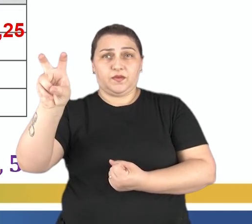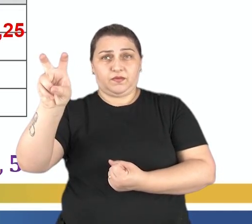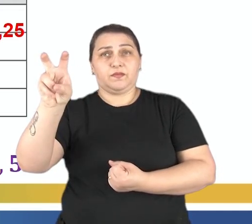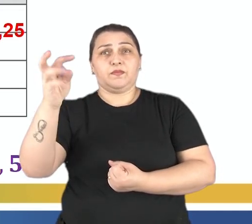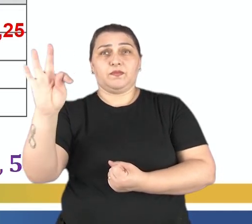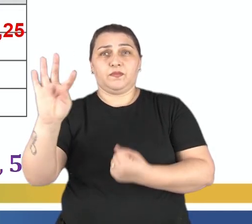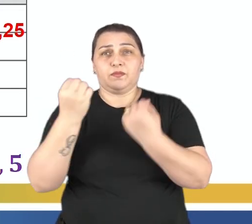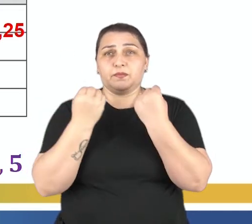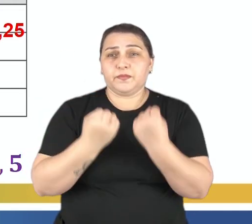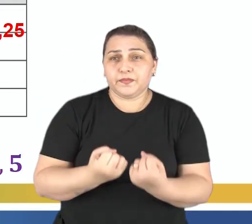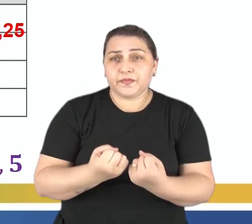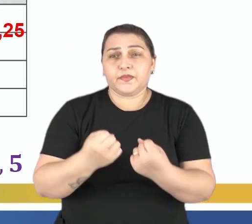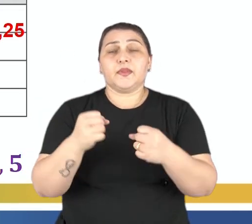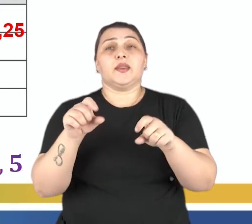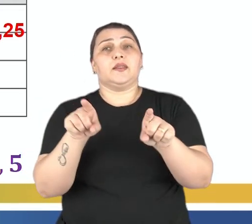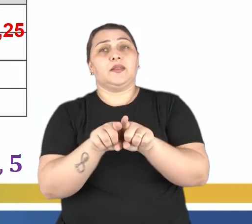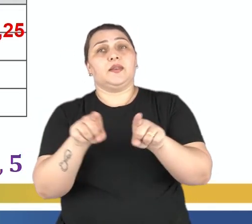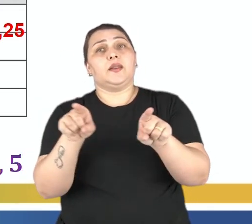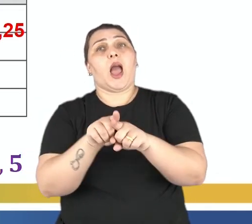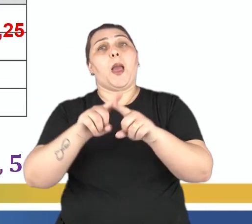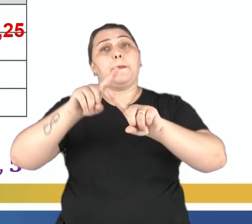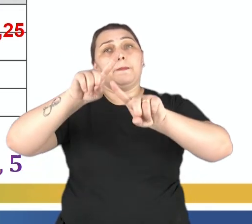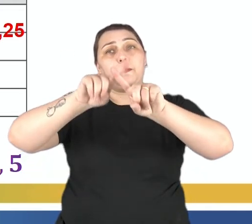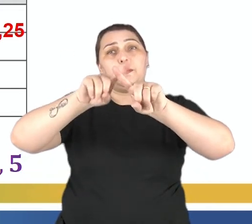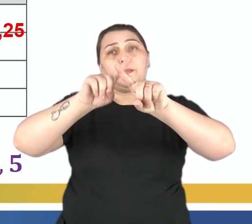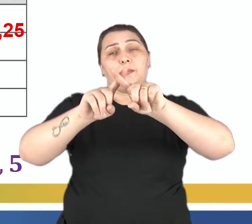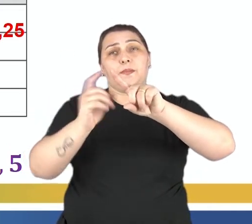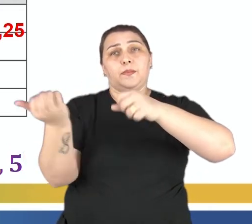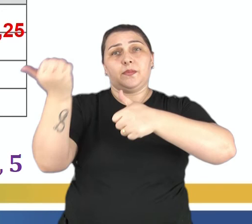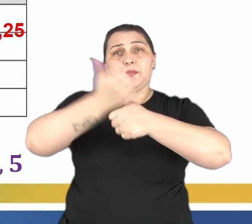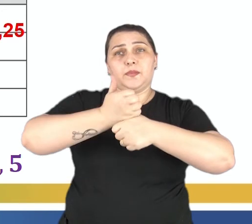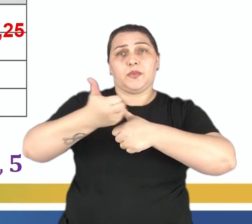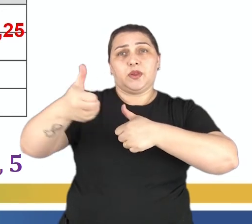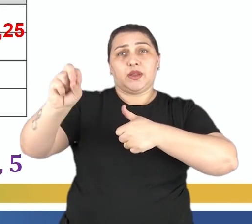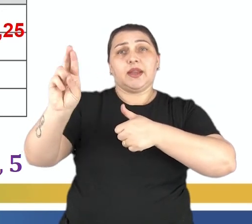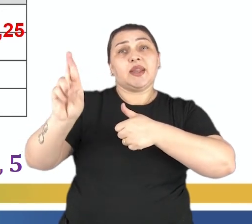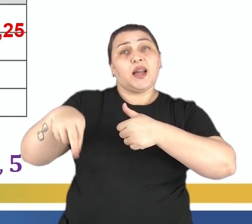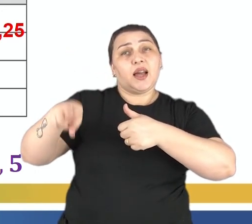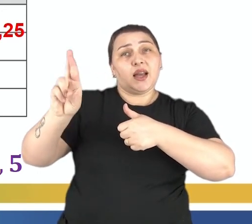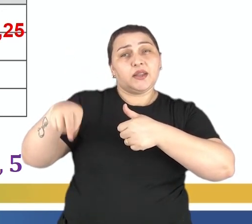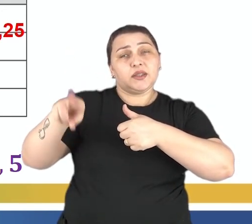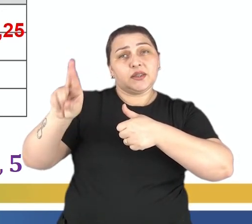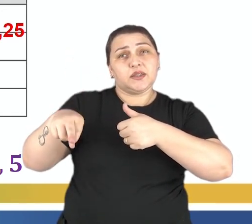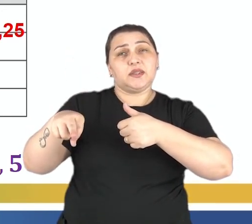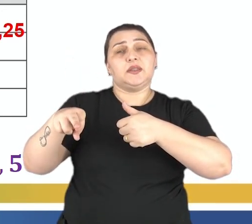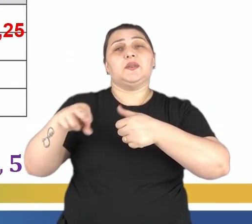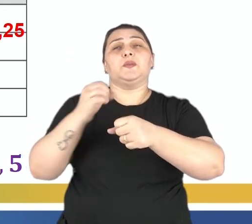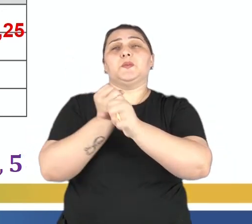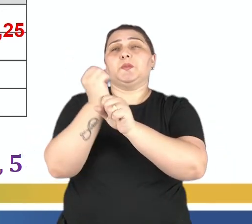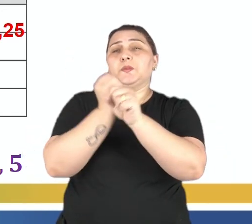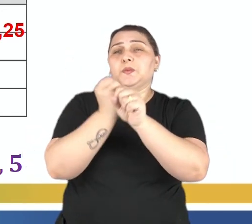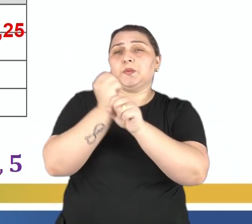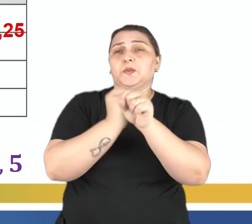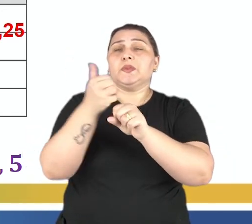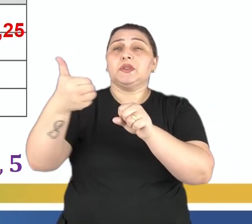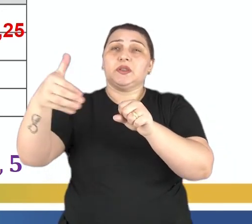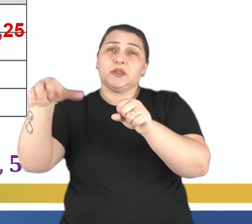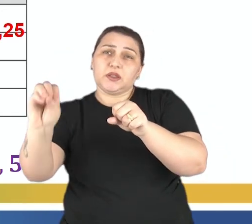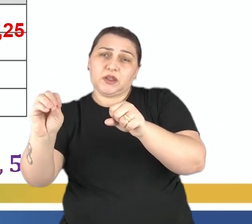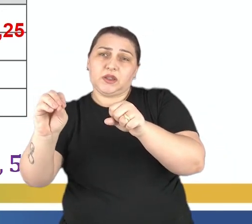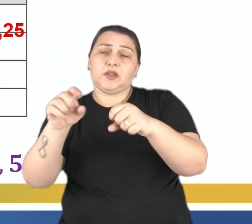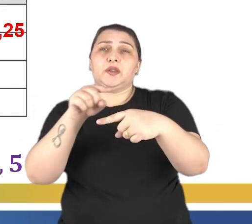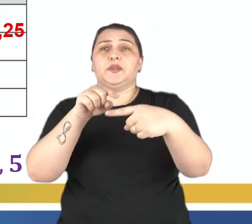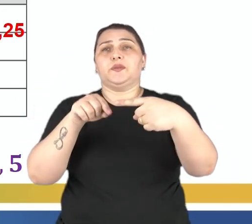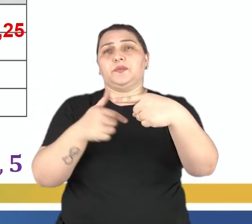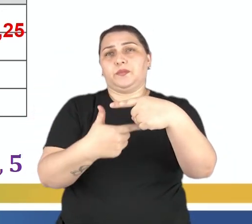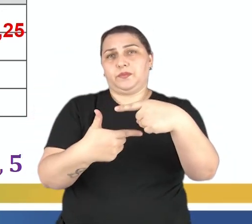61,5 toneladas. Então, no caso aqui, isso foi substituído. N, a quantidade de anos, 10 anos, divididos